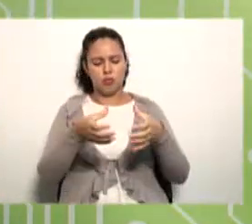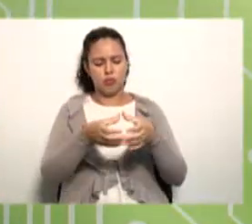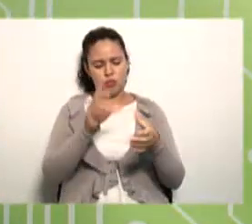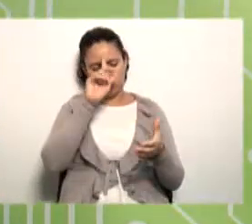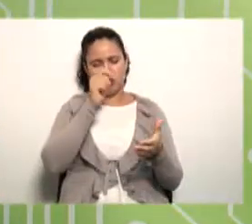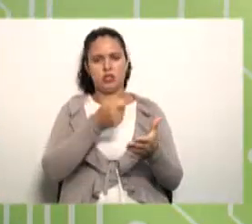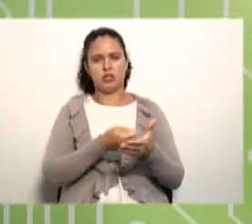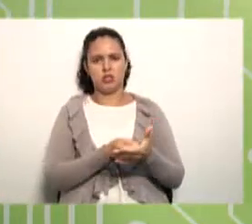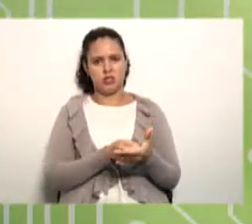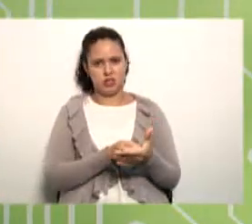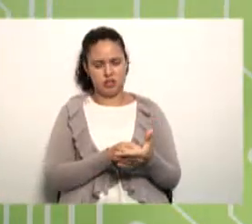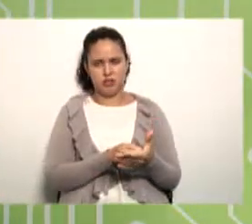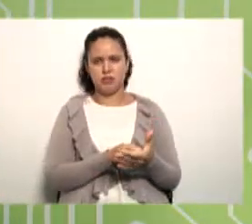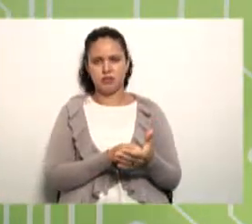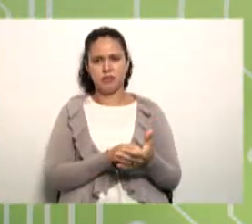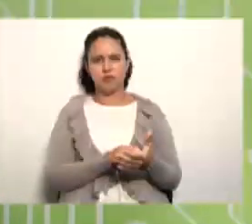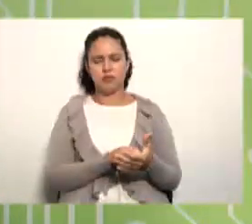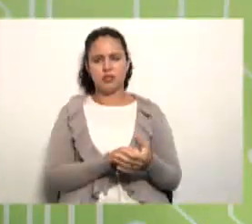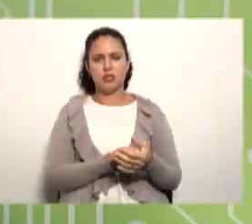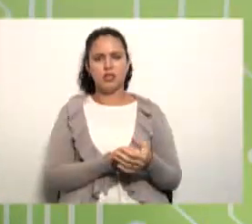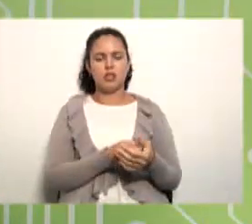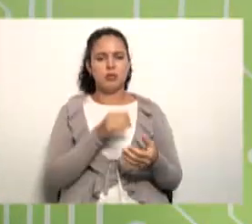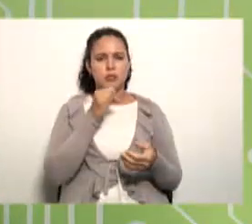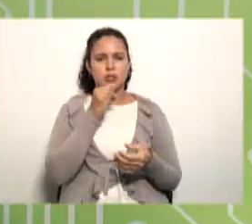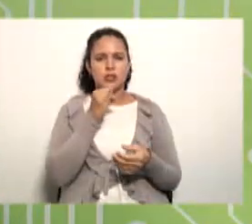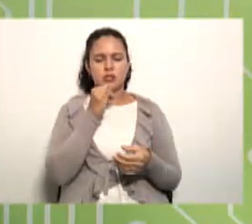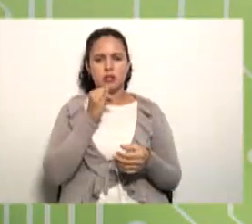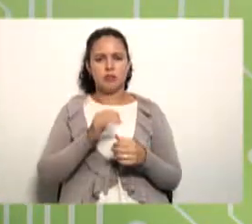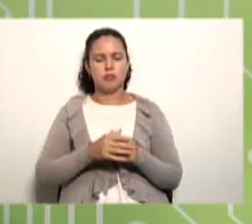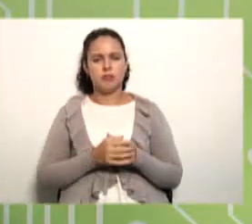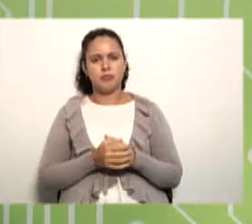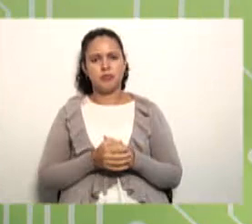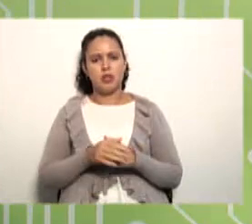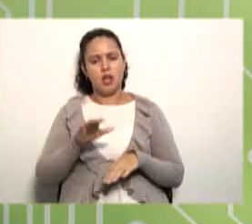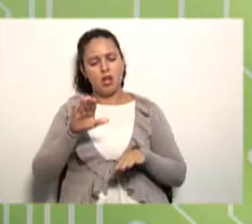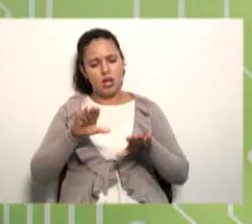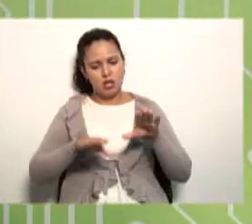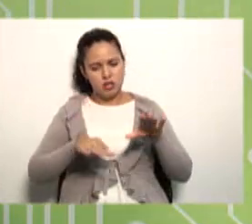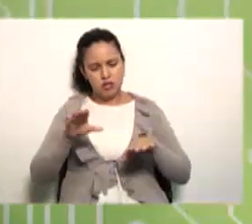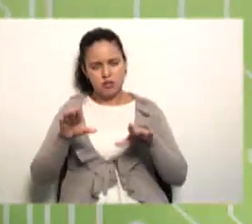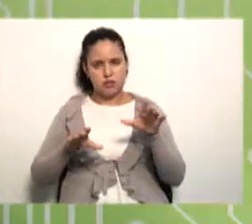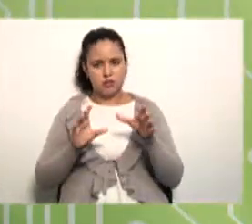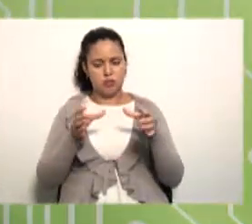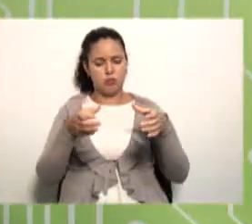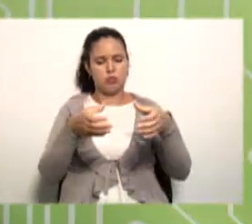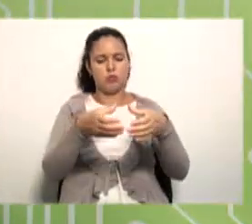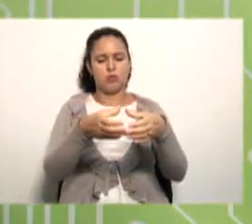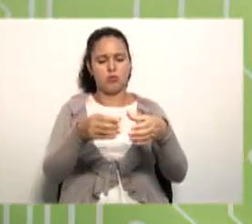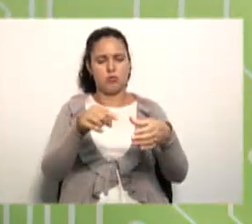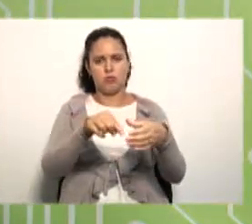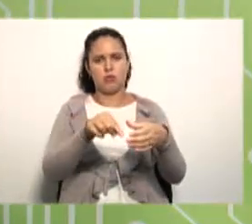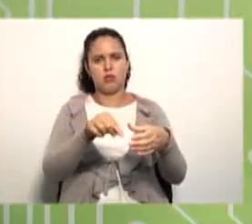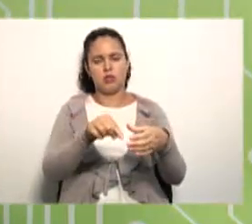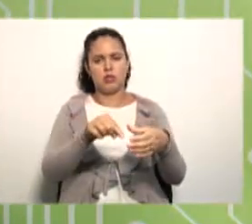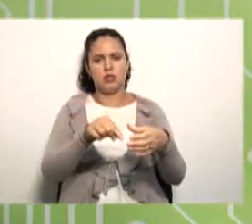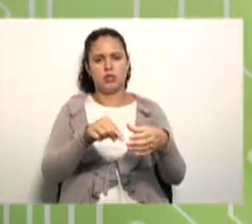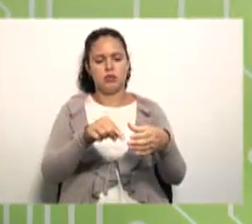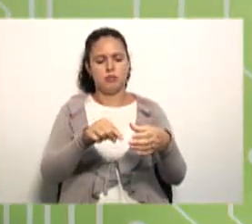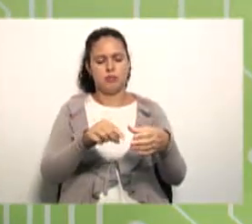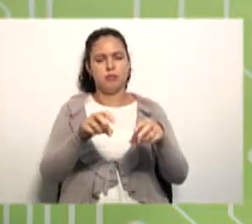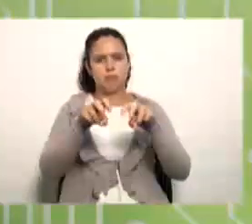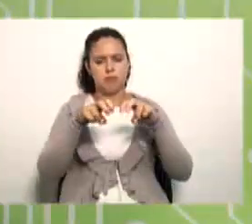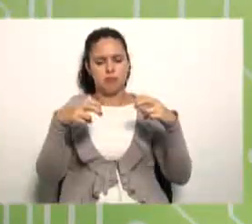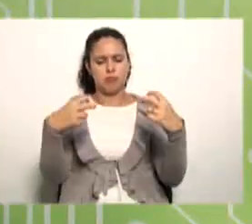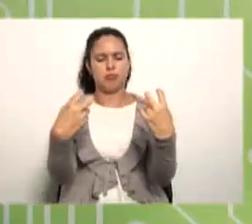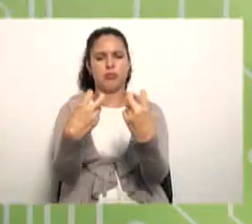tarefa fácil. E muitas vezes, quando um centro de planejamento central tenta fazer essa proposta para um período seguinte, ele não